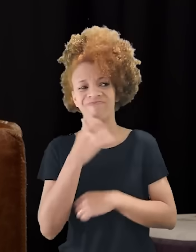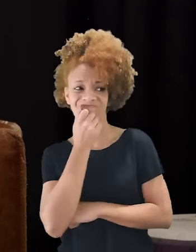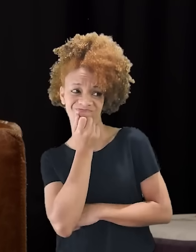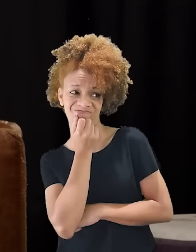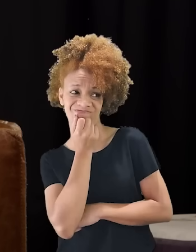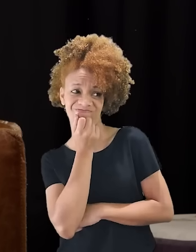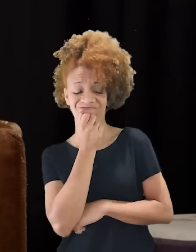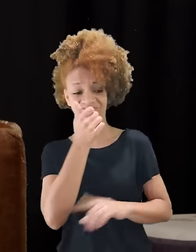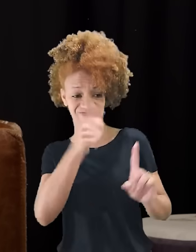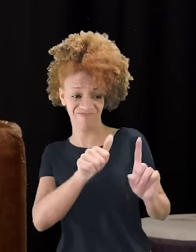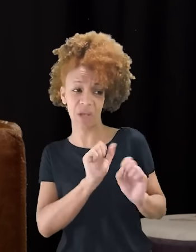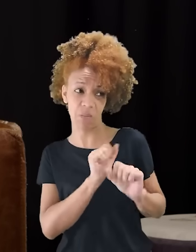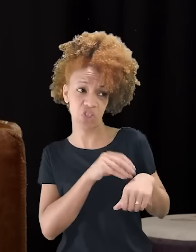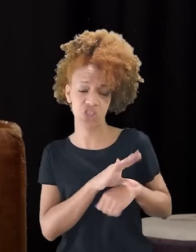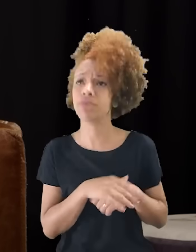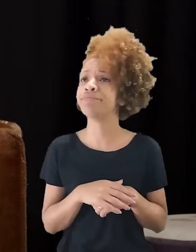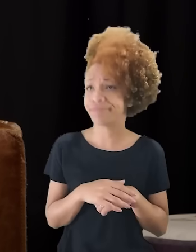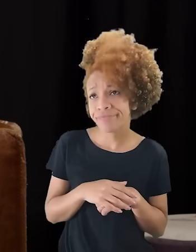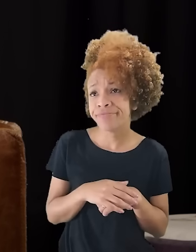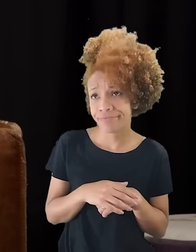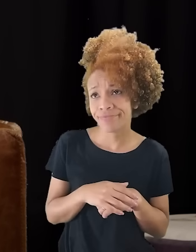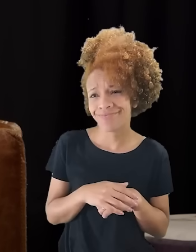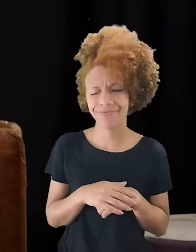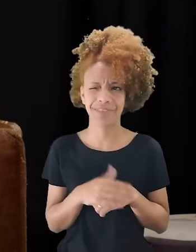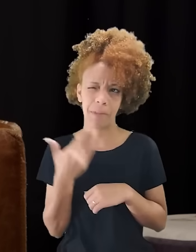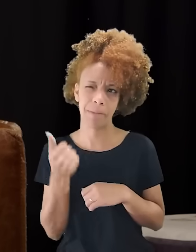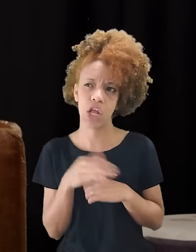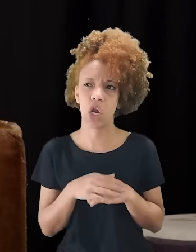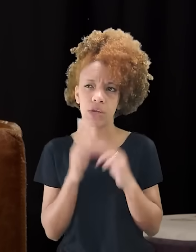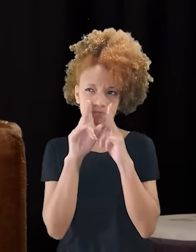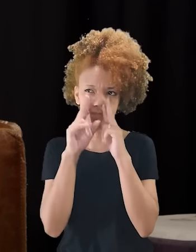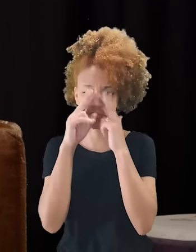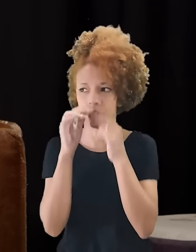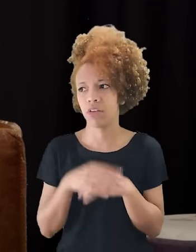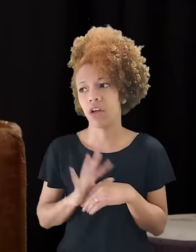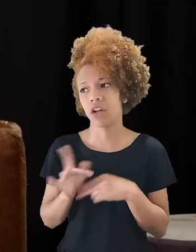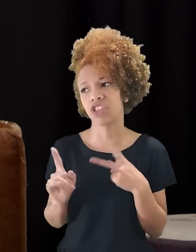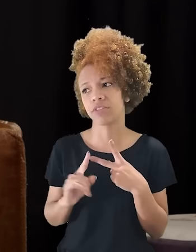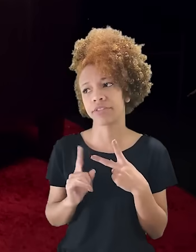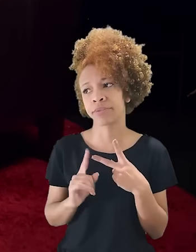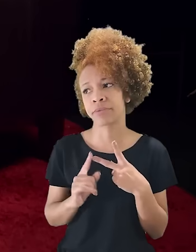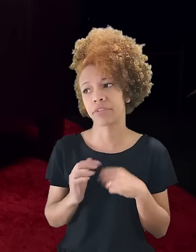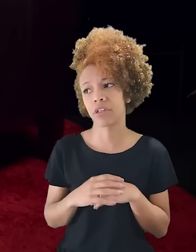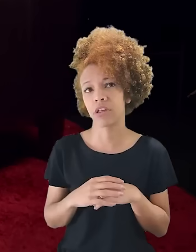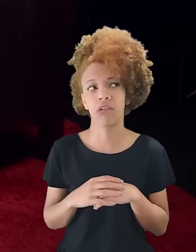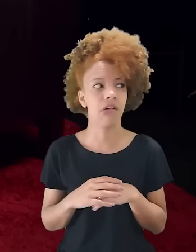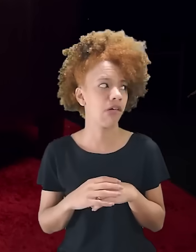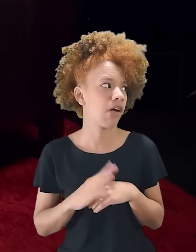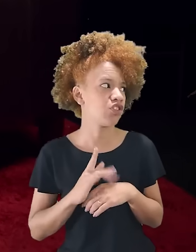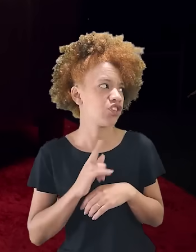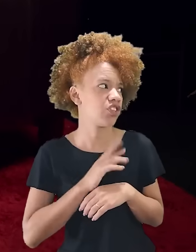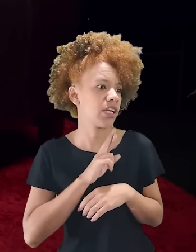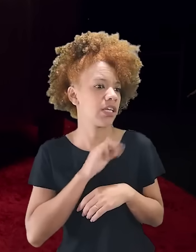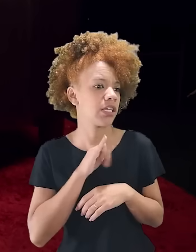Hum eu posso te dar uma dica ela falou pode a ele falou faz uma rinoplastia ela já tava na segunda Putz ela já